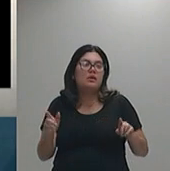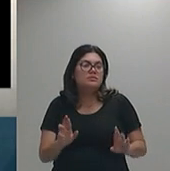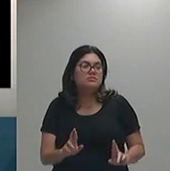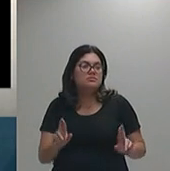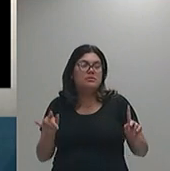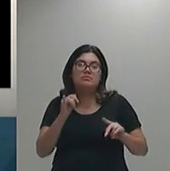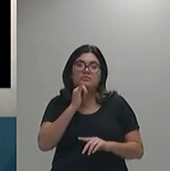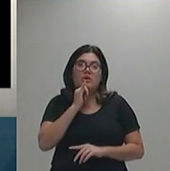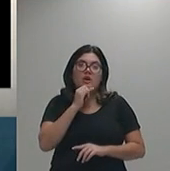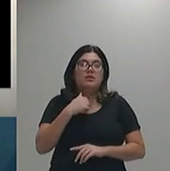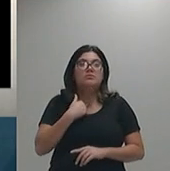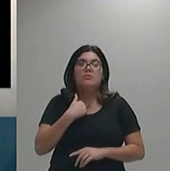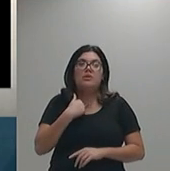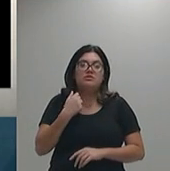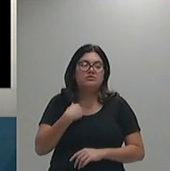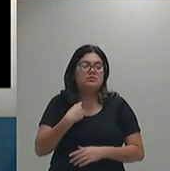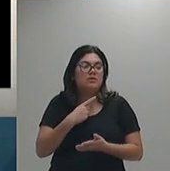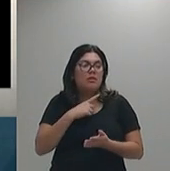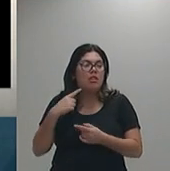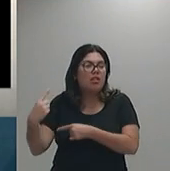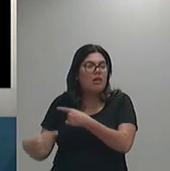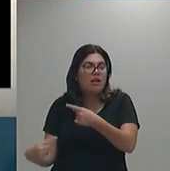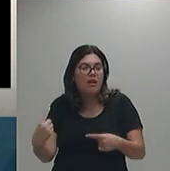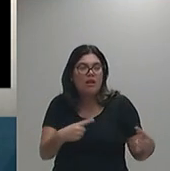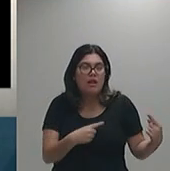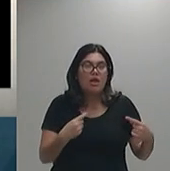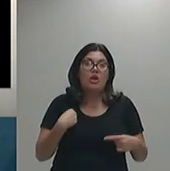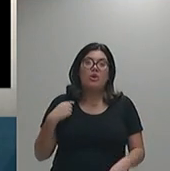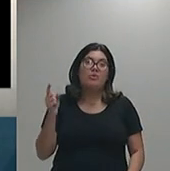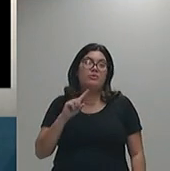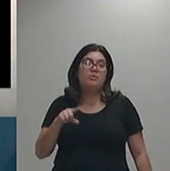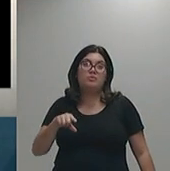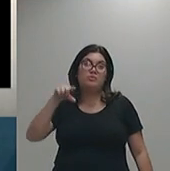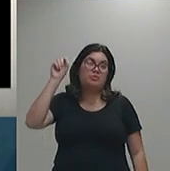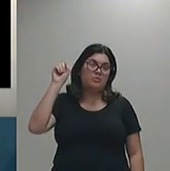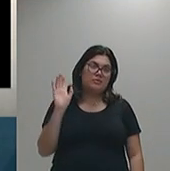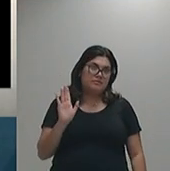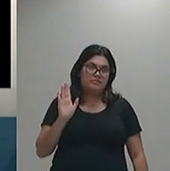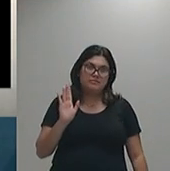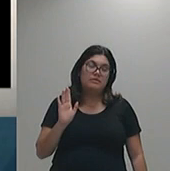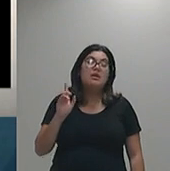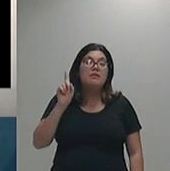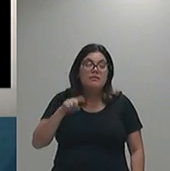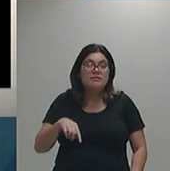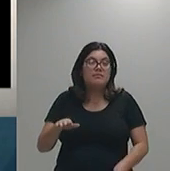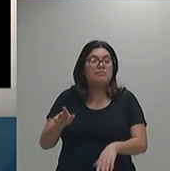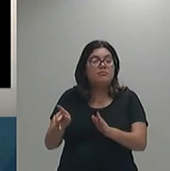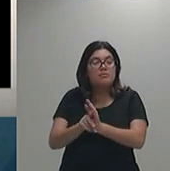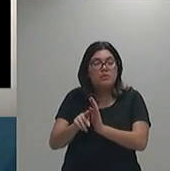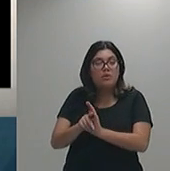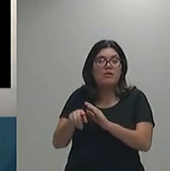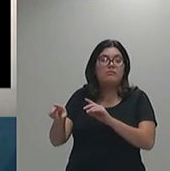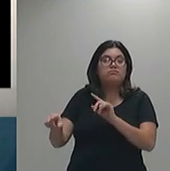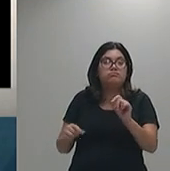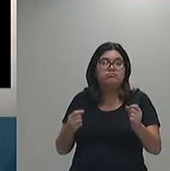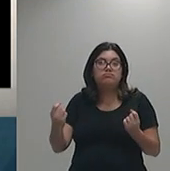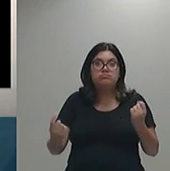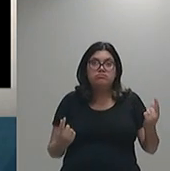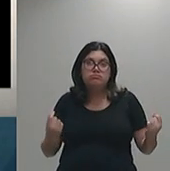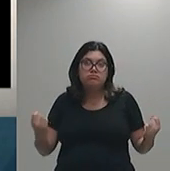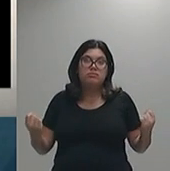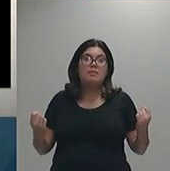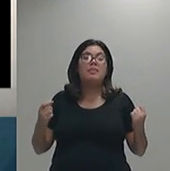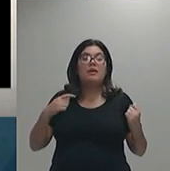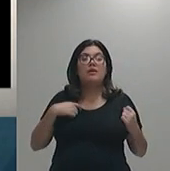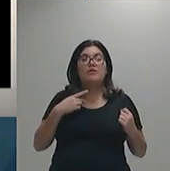submetido a uma arbitragem na qual eu não escolhi os árbitros isso é da essência da arbitragem eu diria mesmo que isso